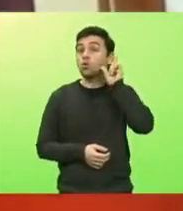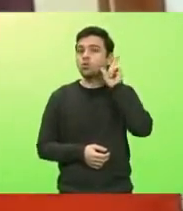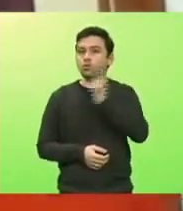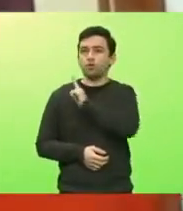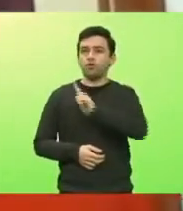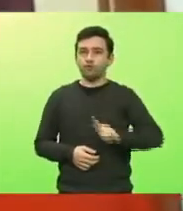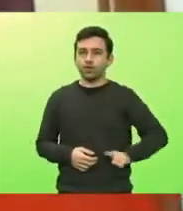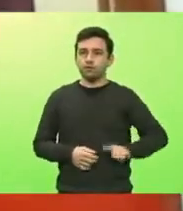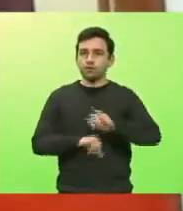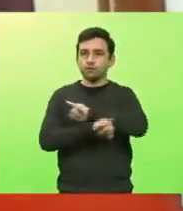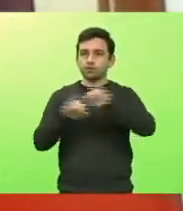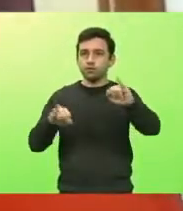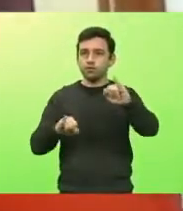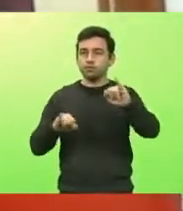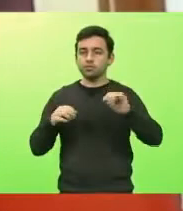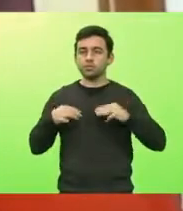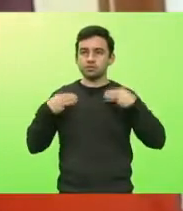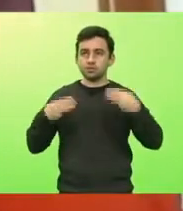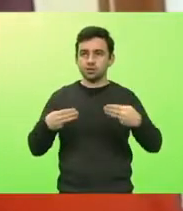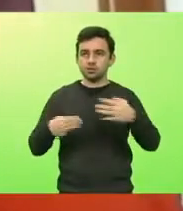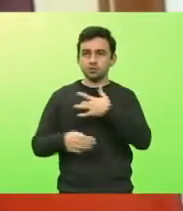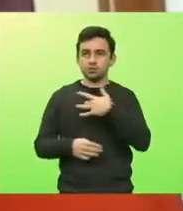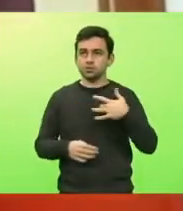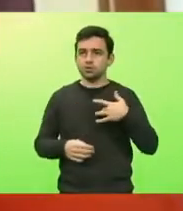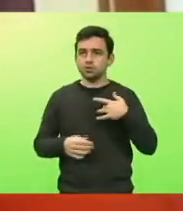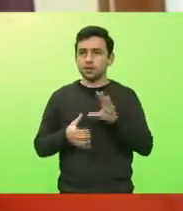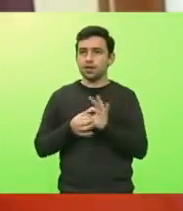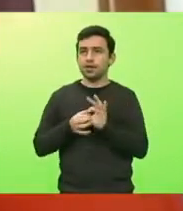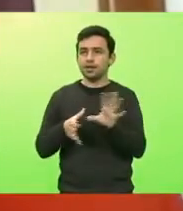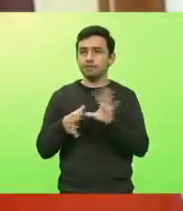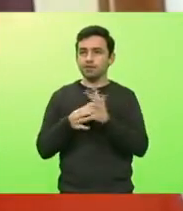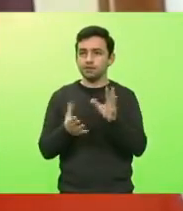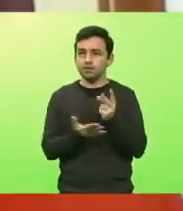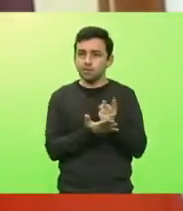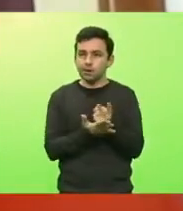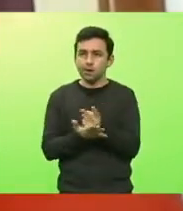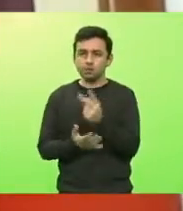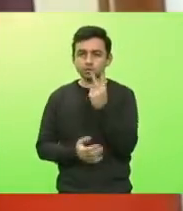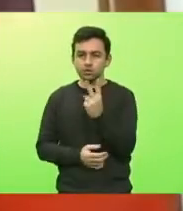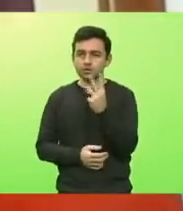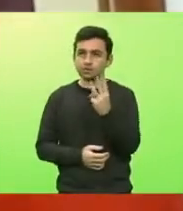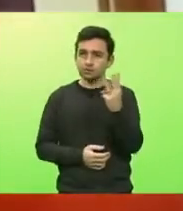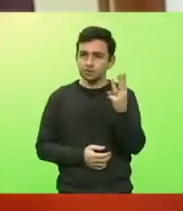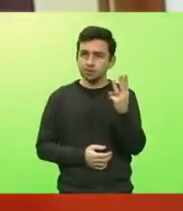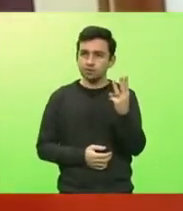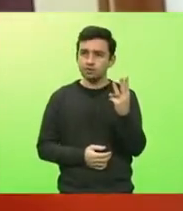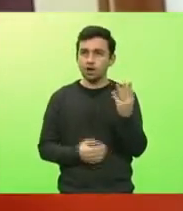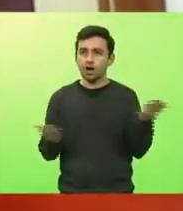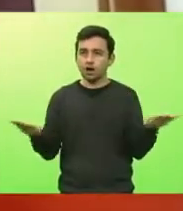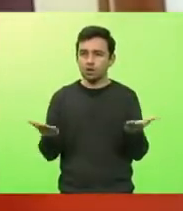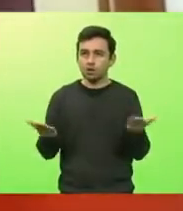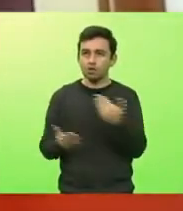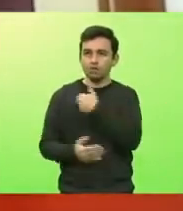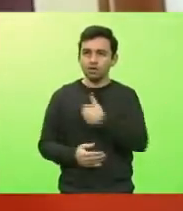divulgou que o Ministério da Saúde liberou 233 leitos e agora o Estado tem